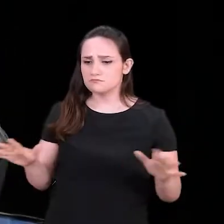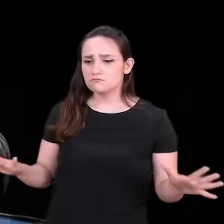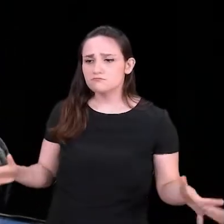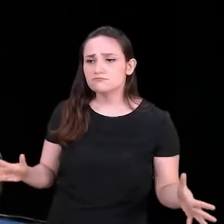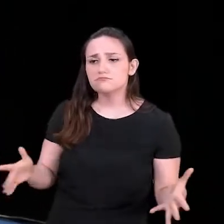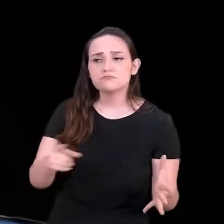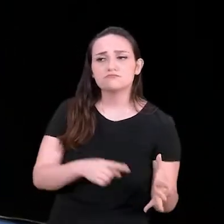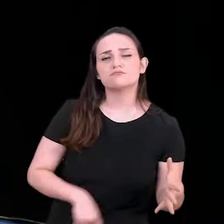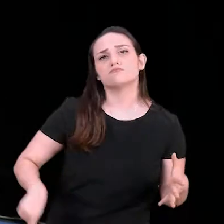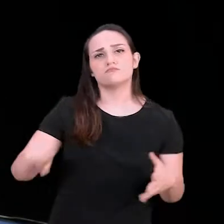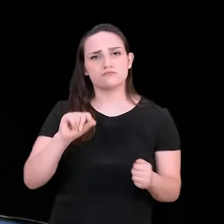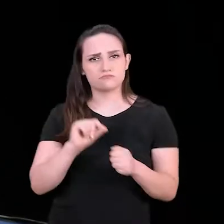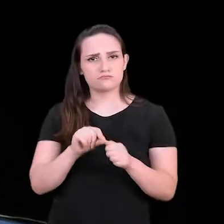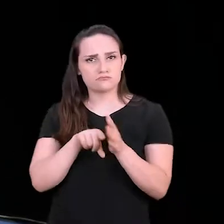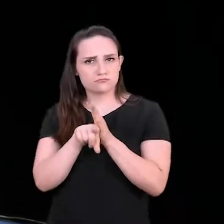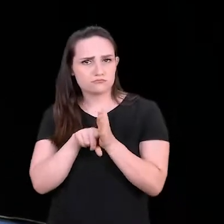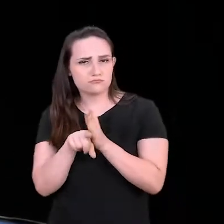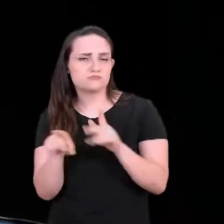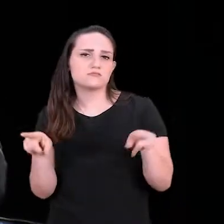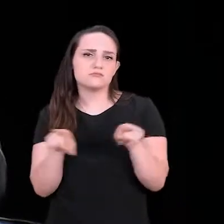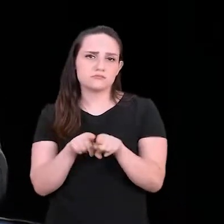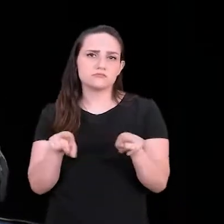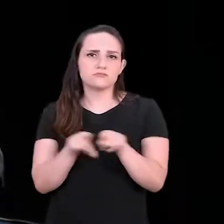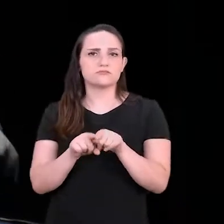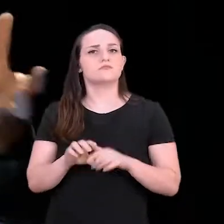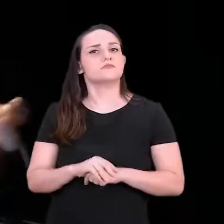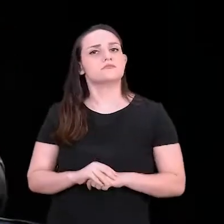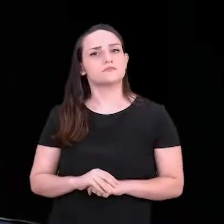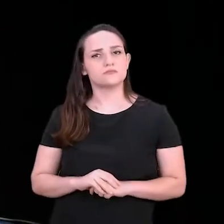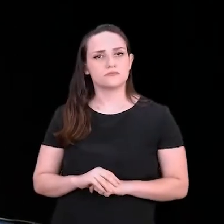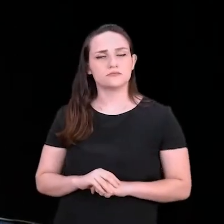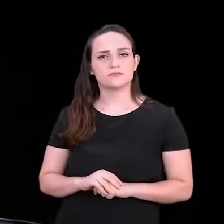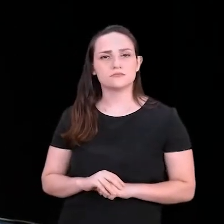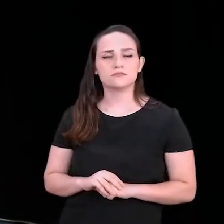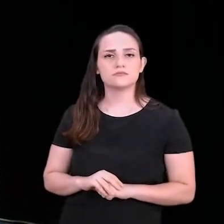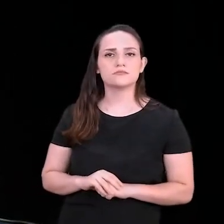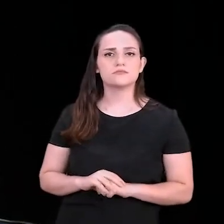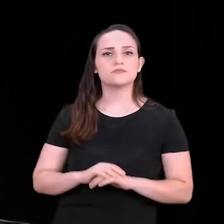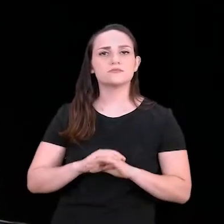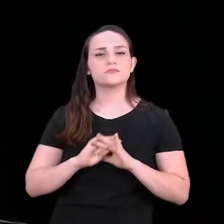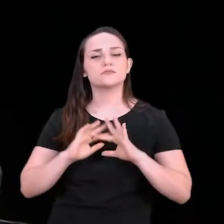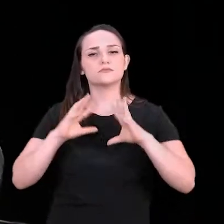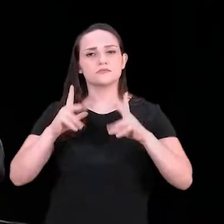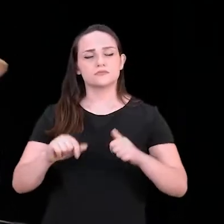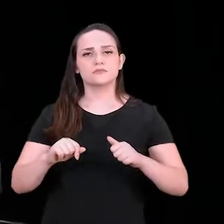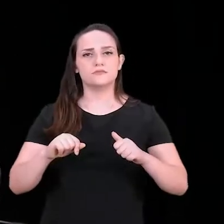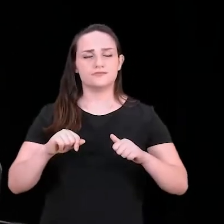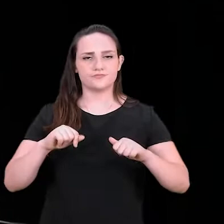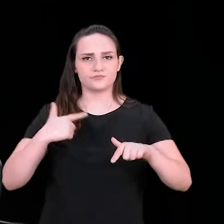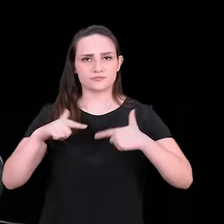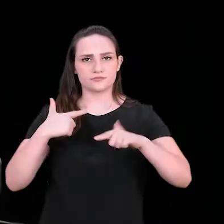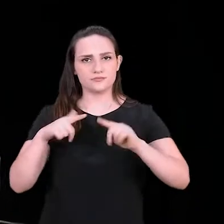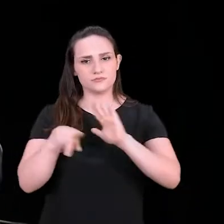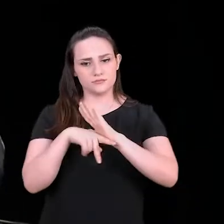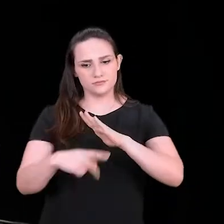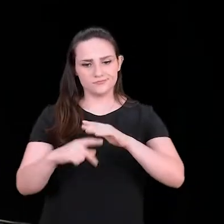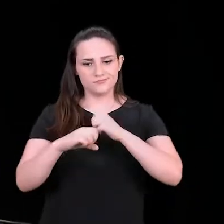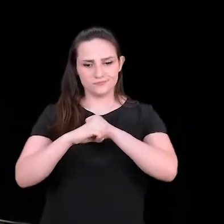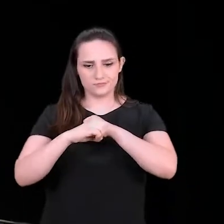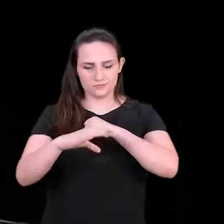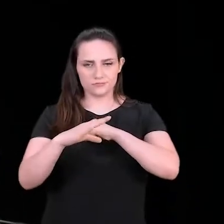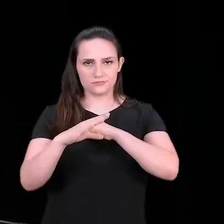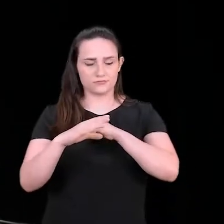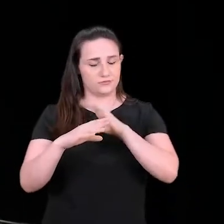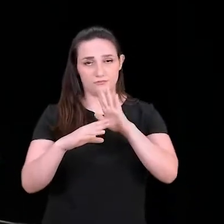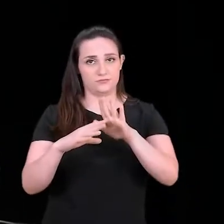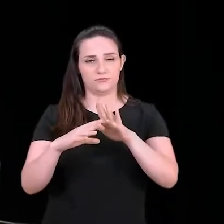você fomente a pesquisa, né? Fomente as atividades